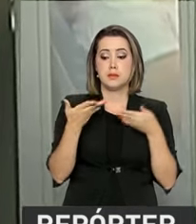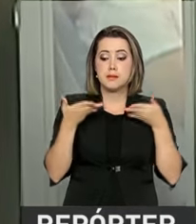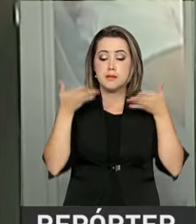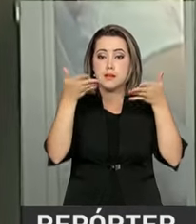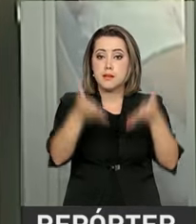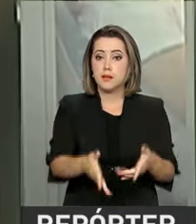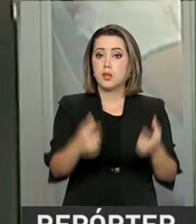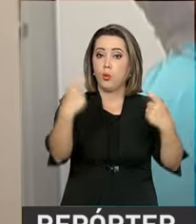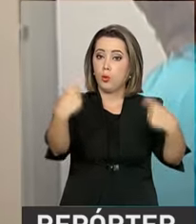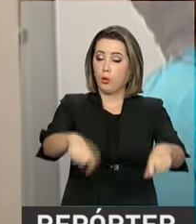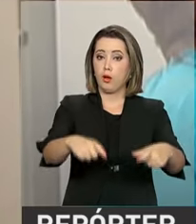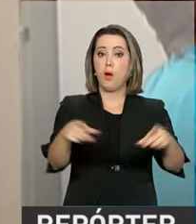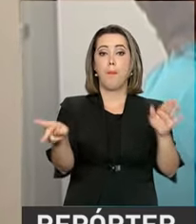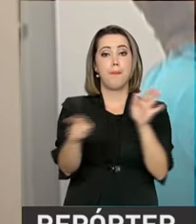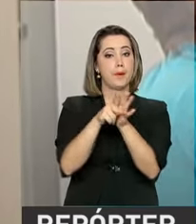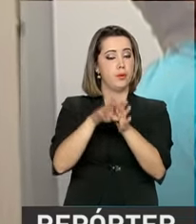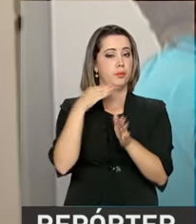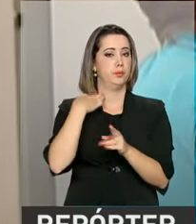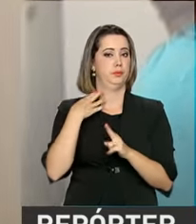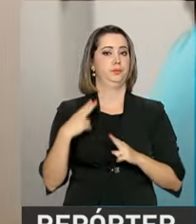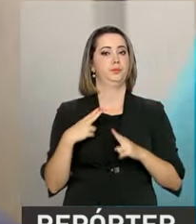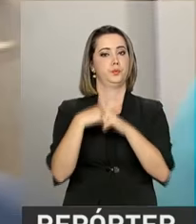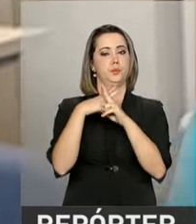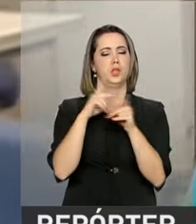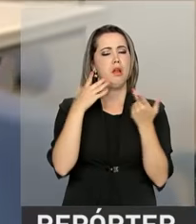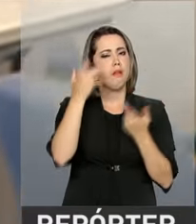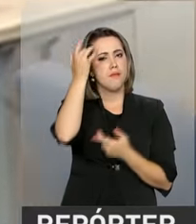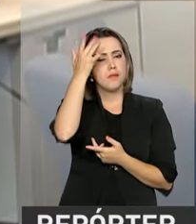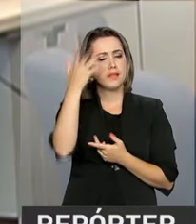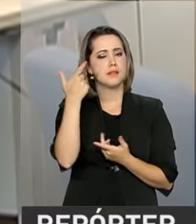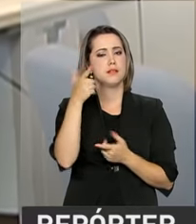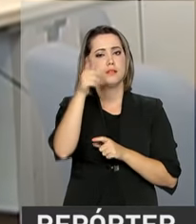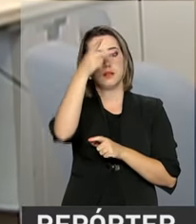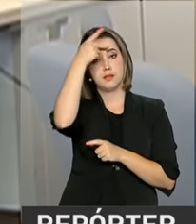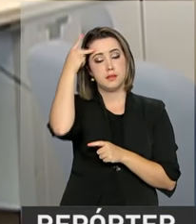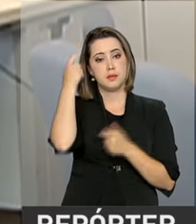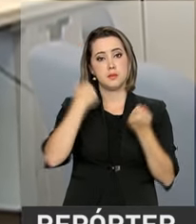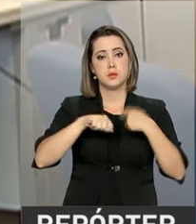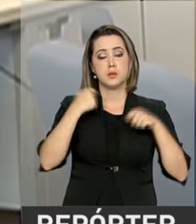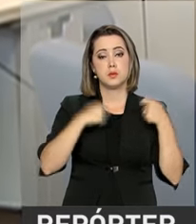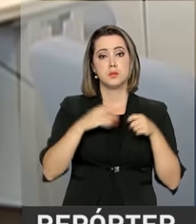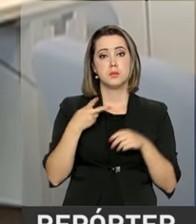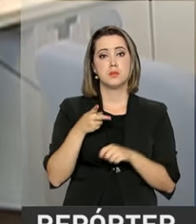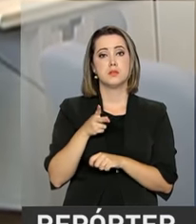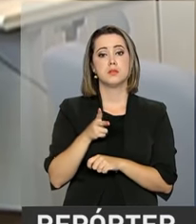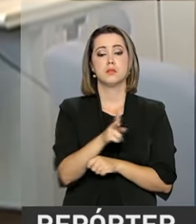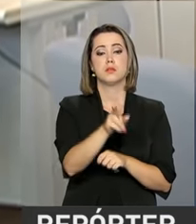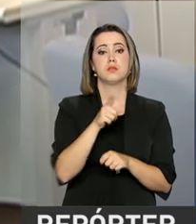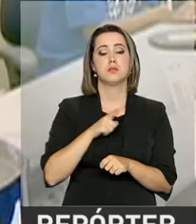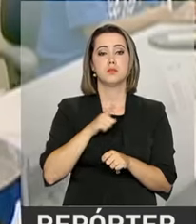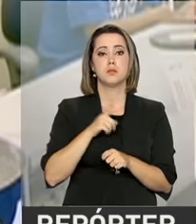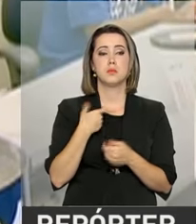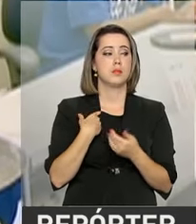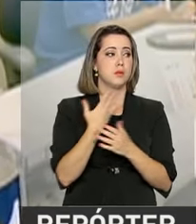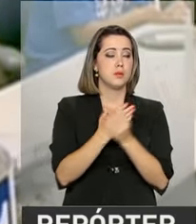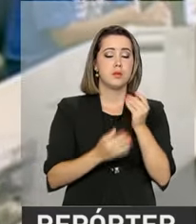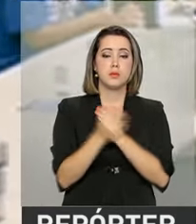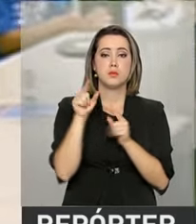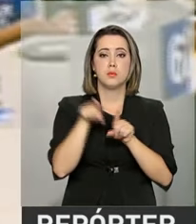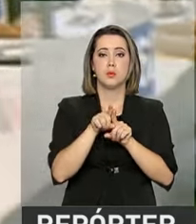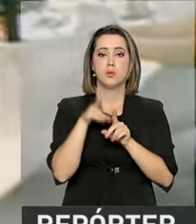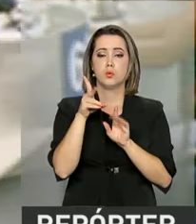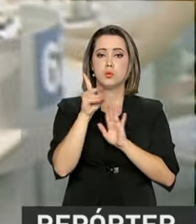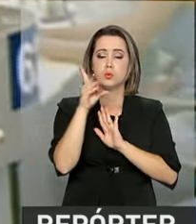da Caixa. Para a facilidade no atendimento, os trabalhadores devem sempre ter em mãos o documento de identificação e a carteira